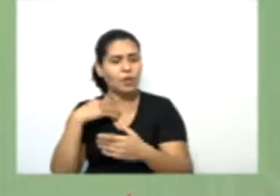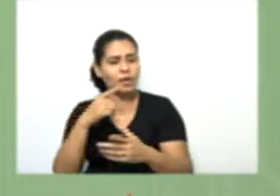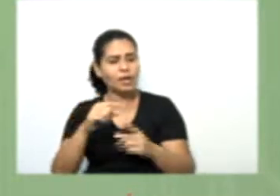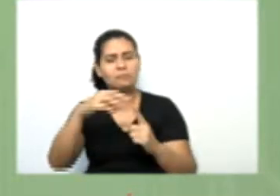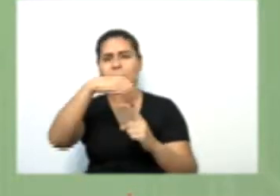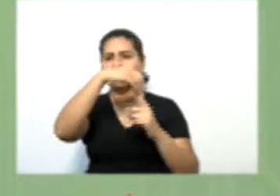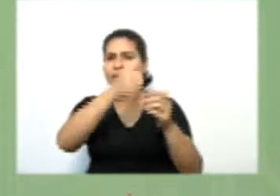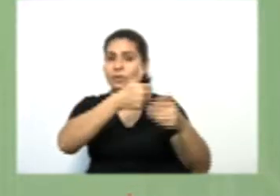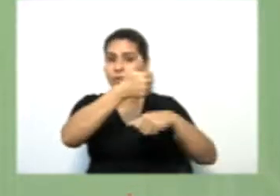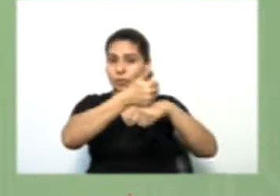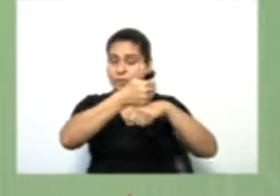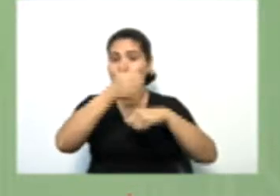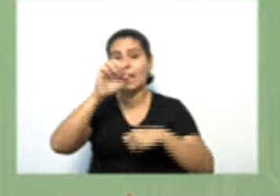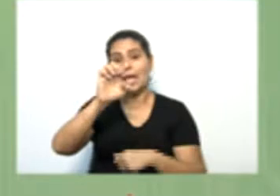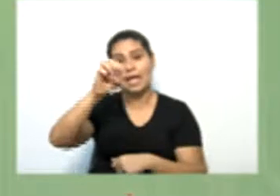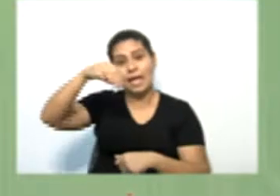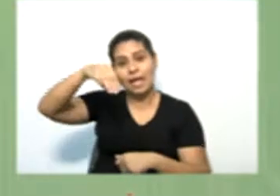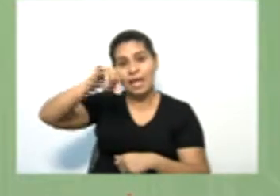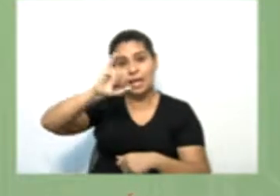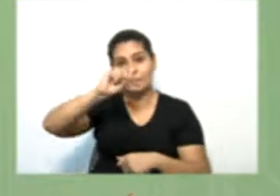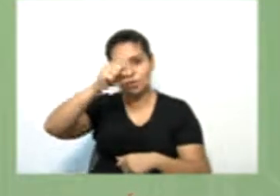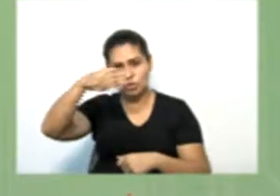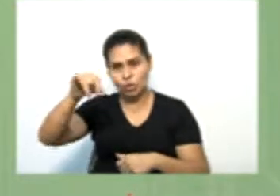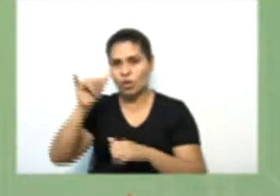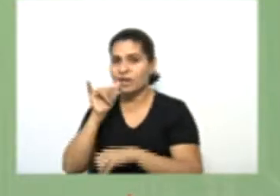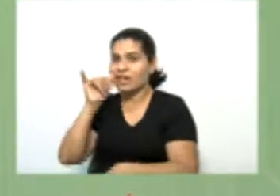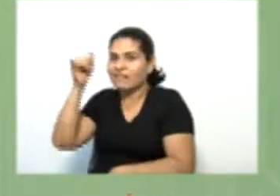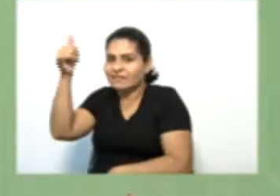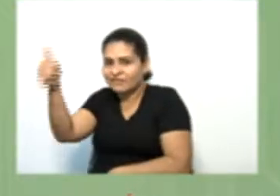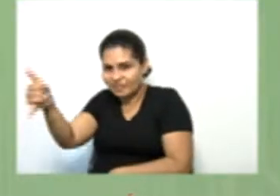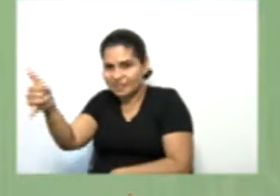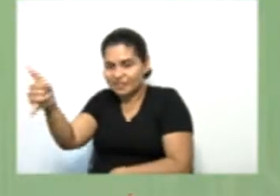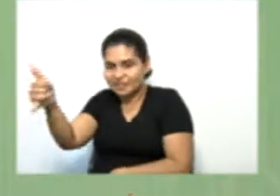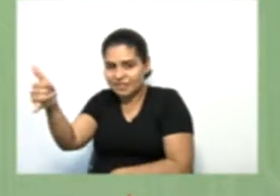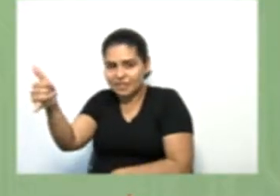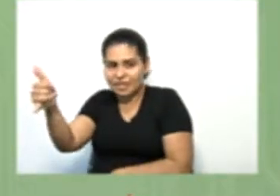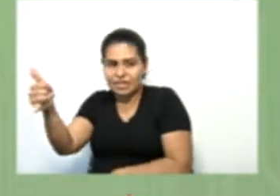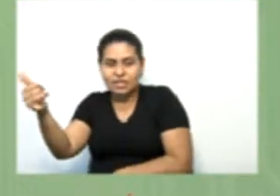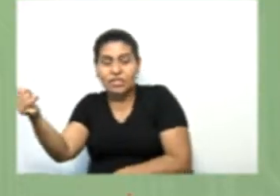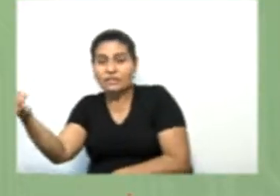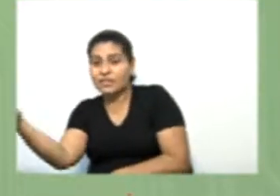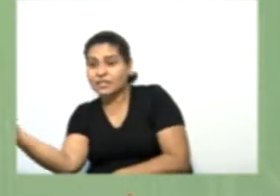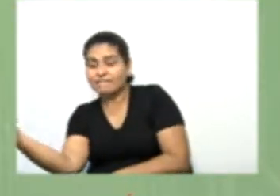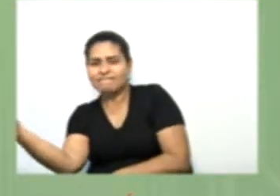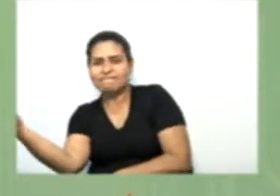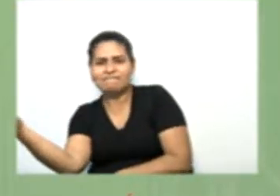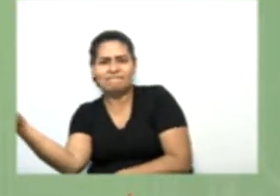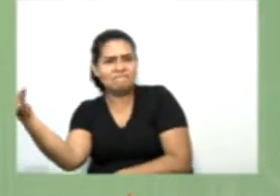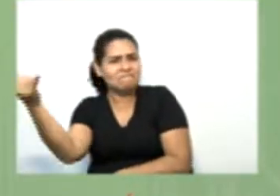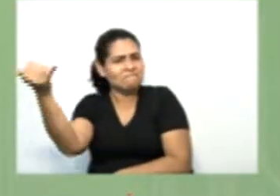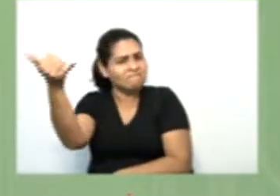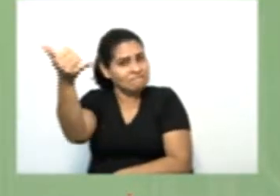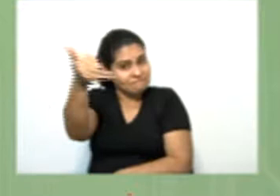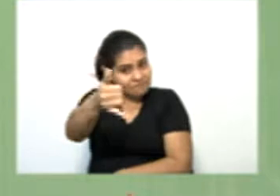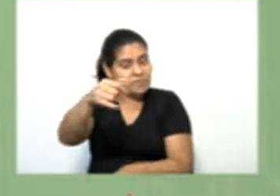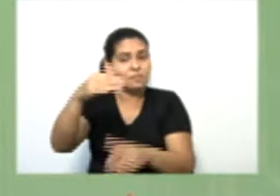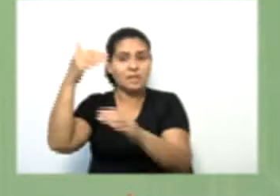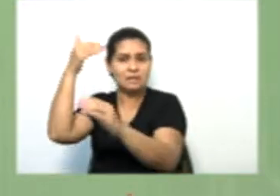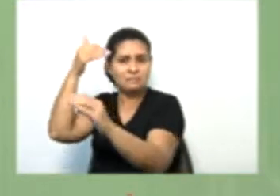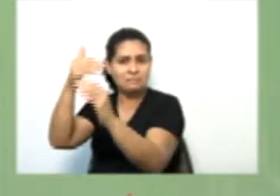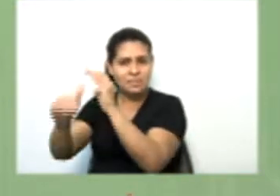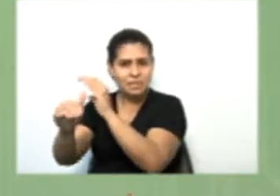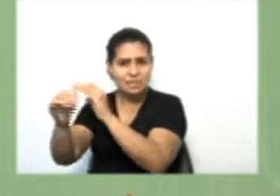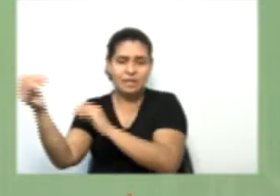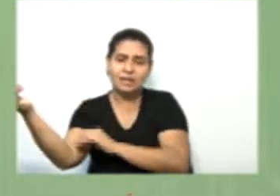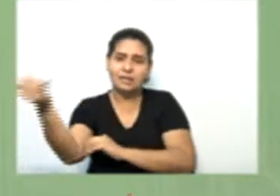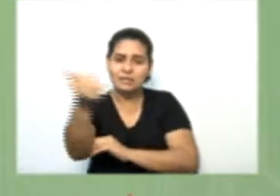comunicação. Nós temos o emissor, não é? Que ele manda a mensagem, não é? Codificada dentro de um codificador. Nós temos a mensagem em